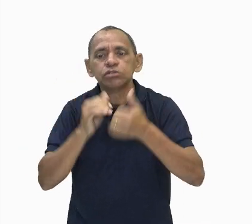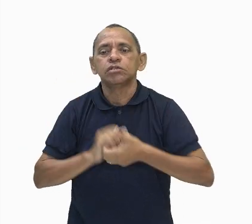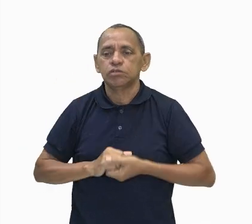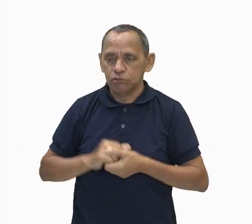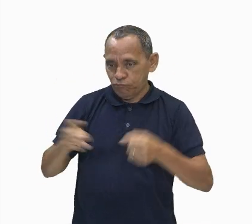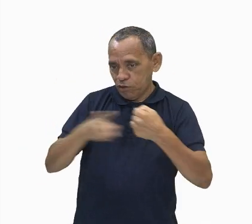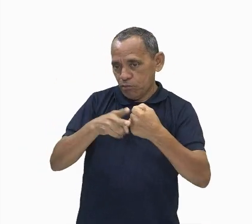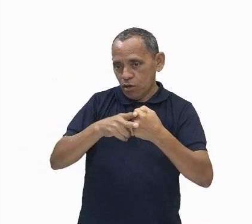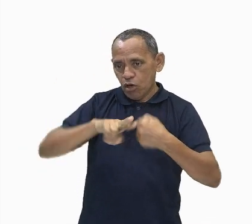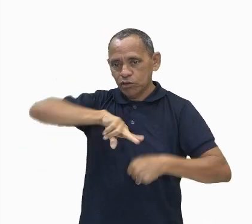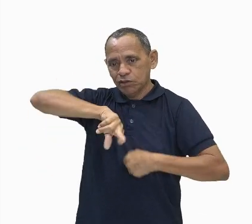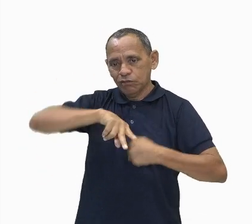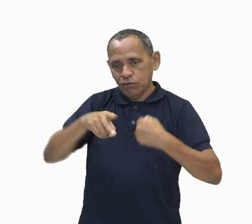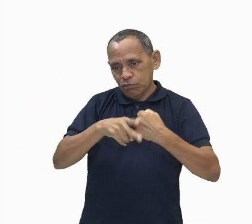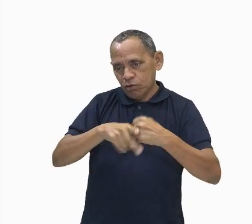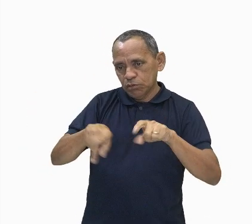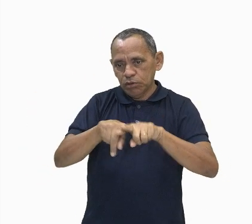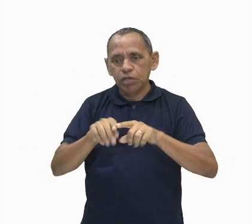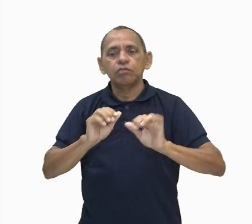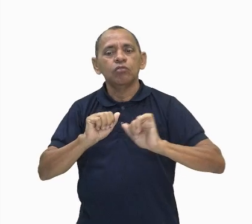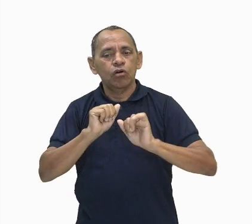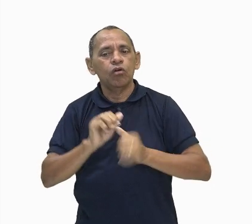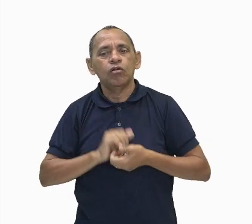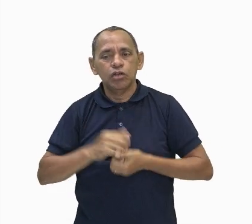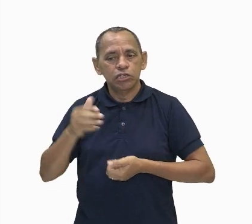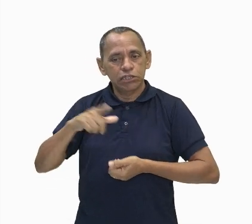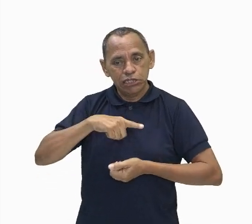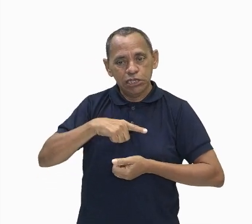verbal, elas vão cumprir essa função